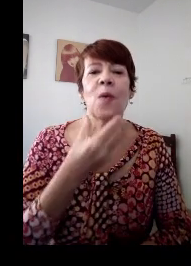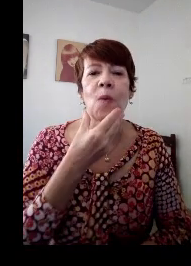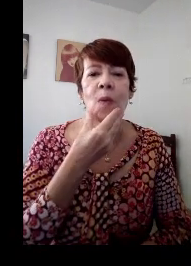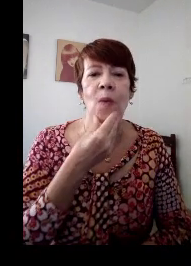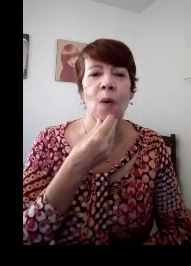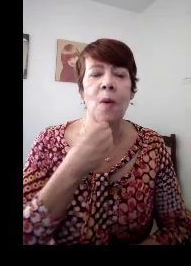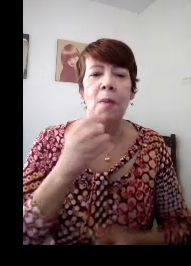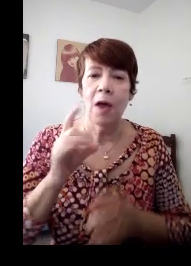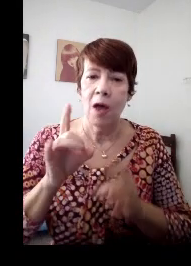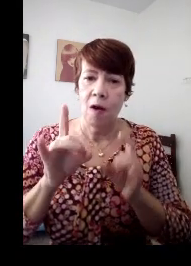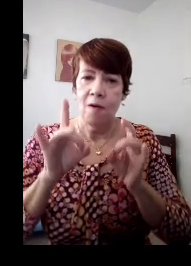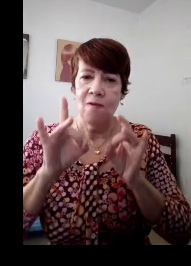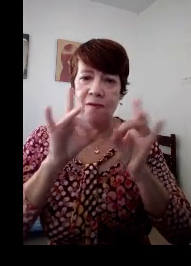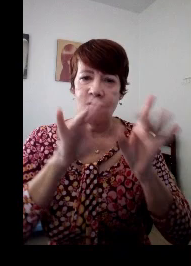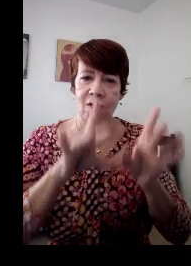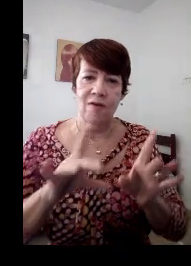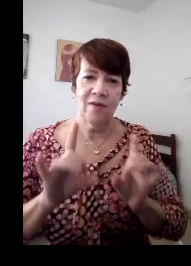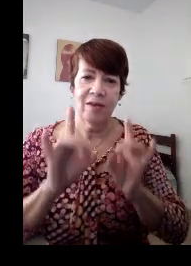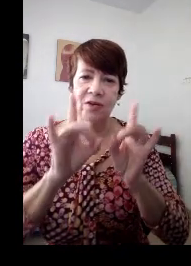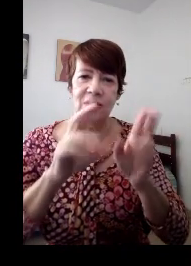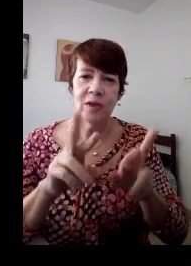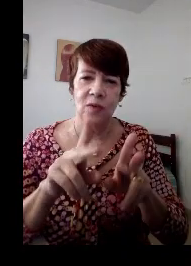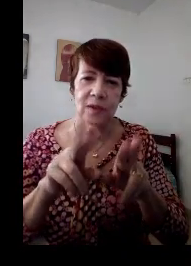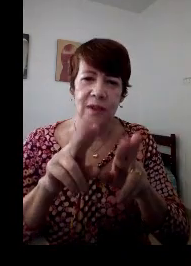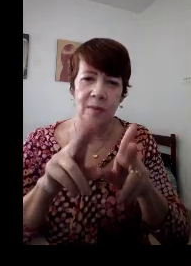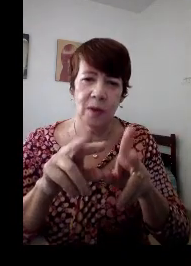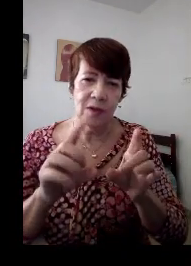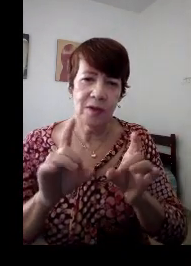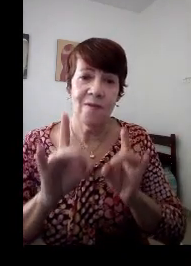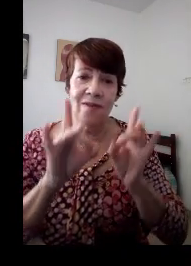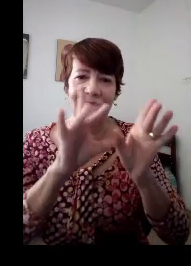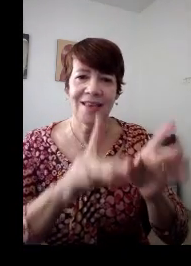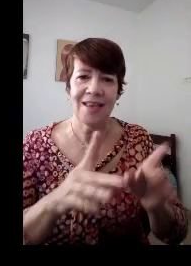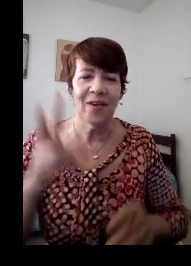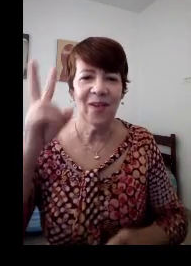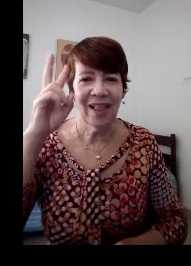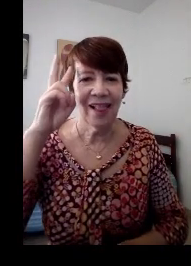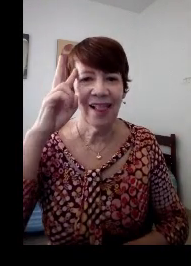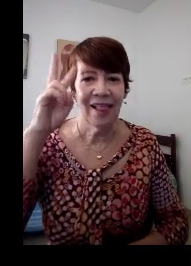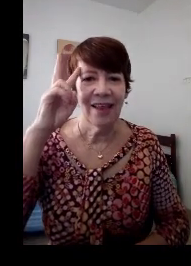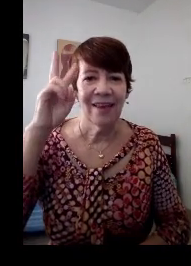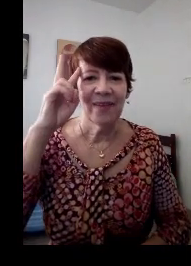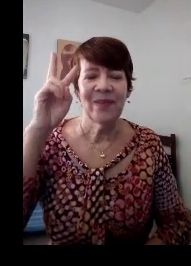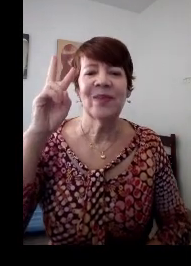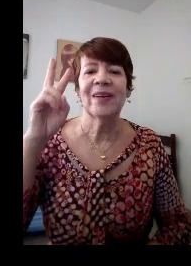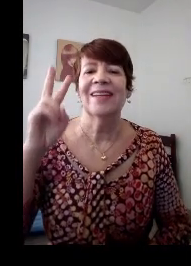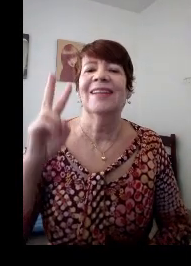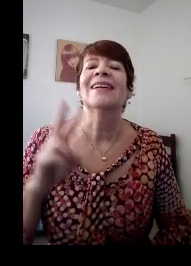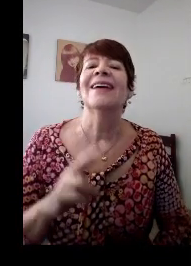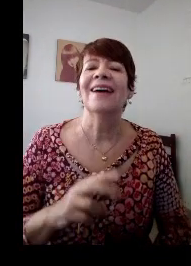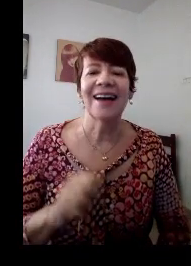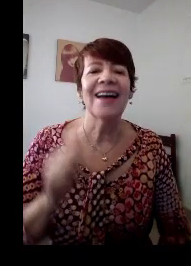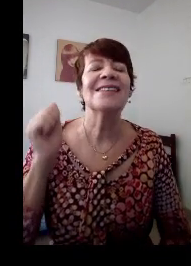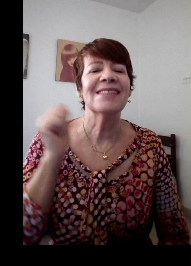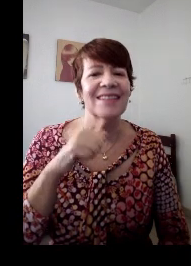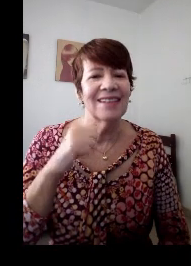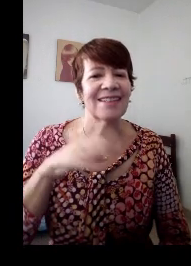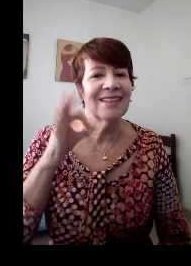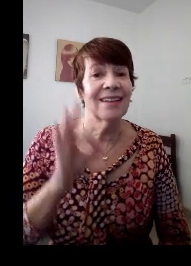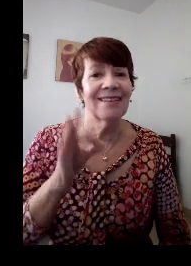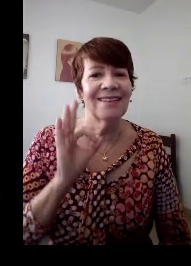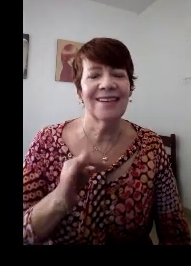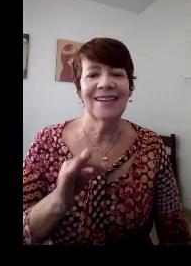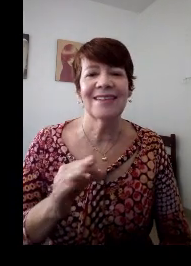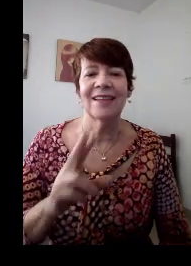inclusive, ele foi vendido pelos irmãos. Vocês se lembram deste homem que foi vendido pelos